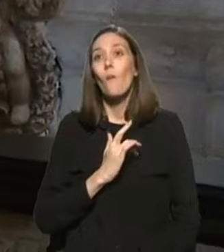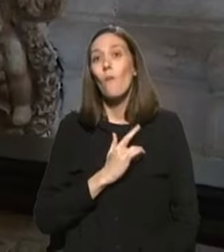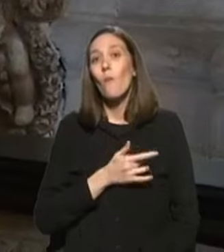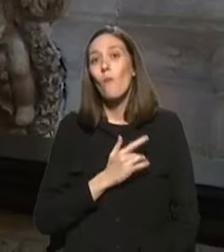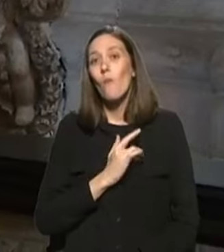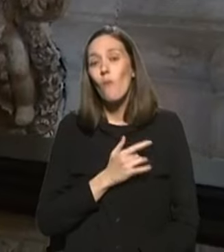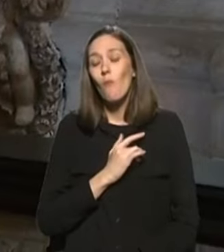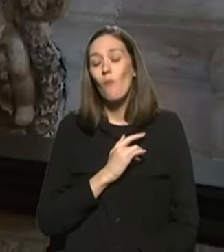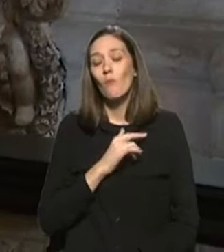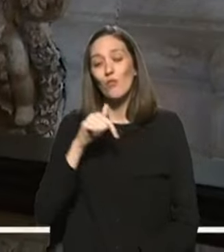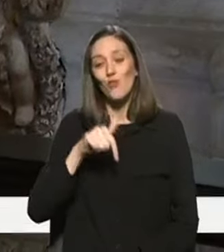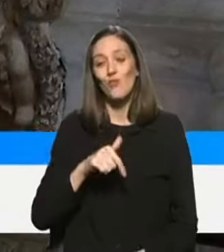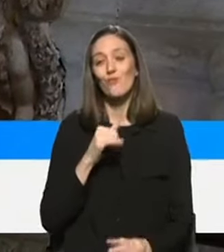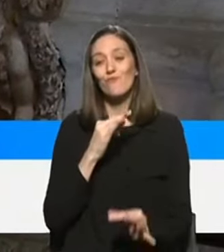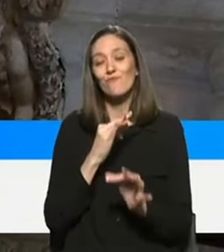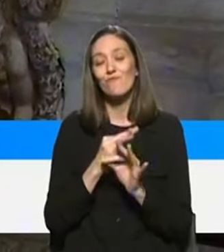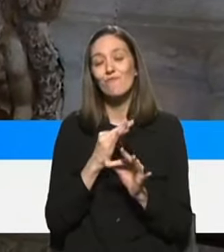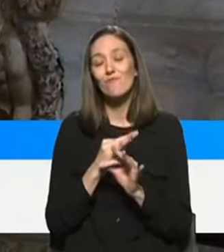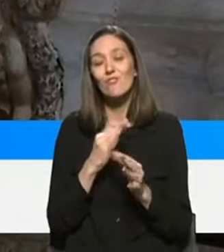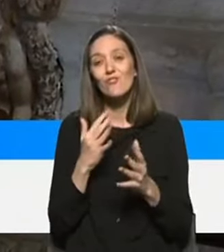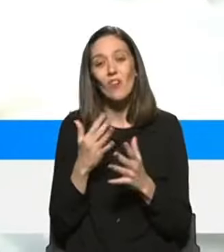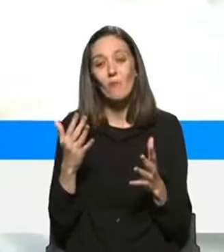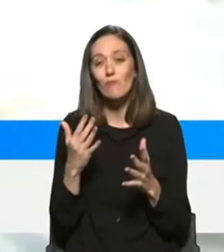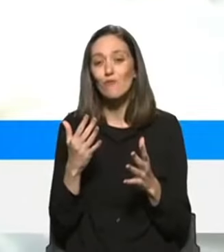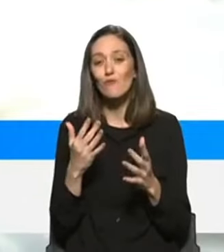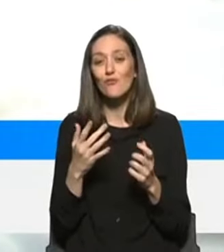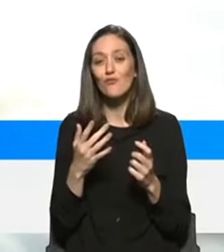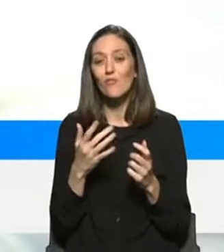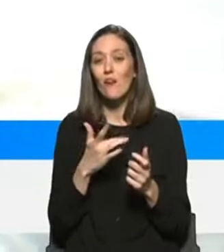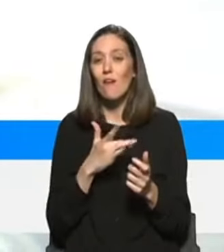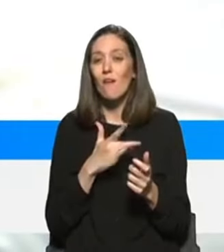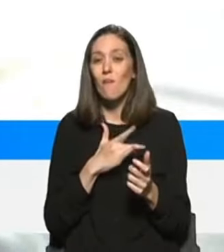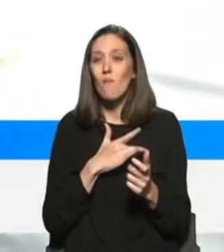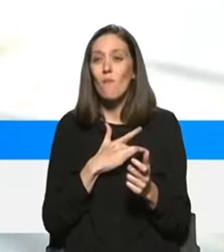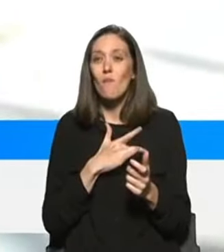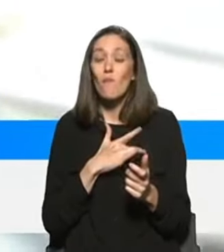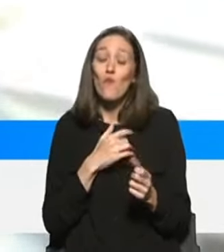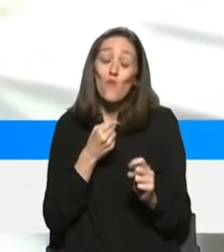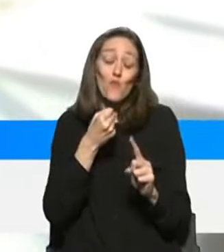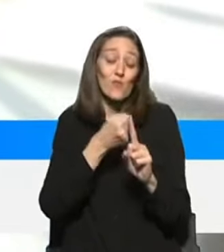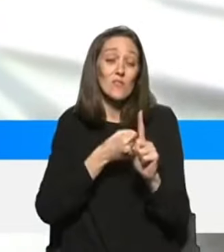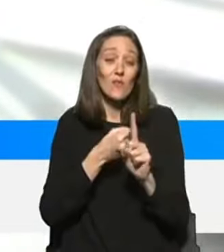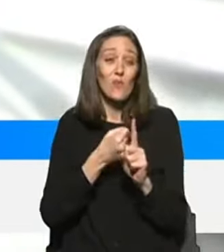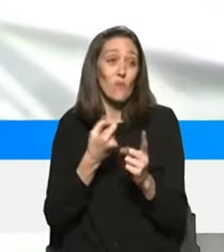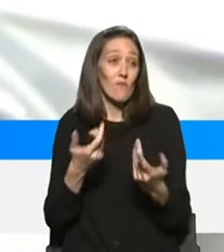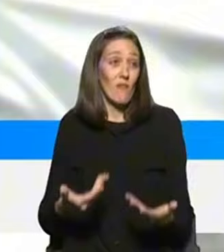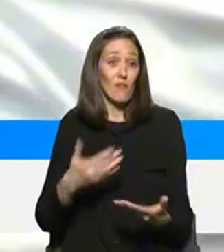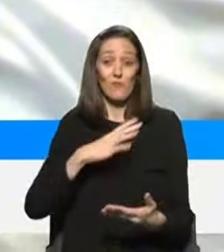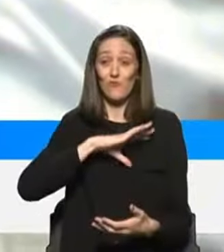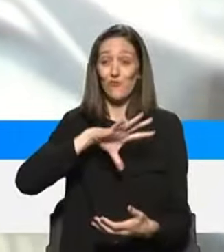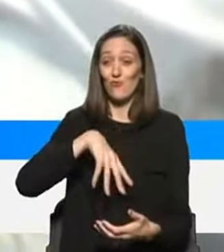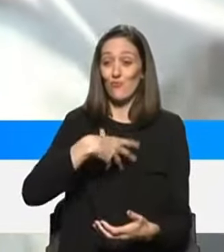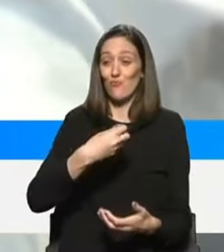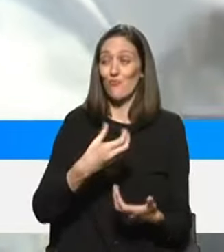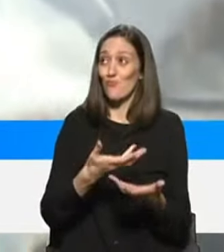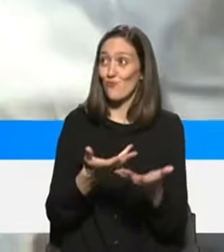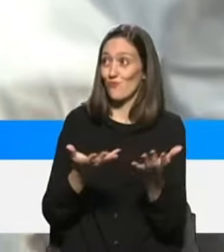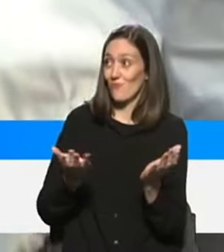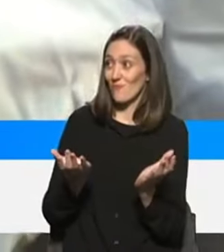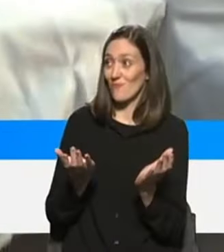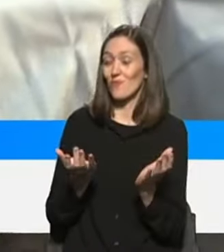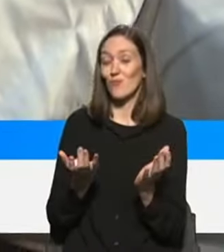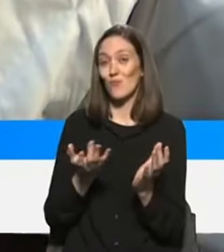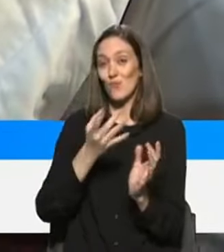aqui celebramos e que é sem medida por cada um de nós. O outro desafio é este mundo fantástico que nós temos nas mãos,